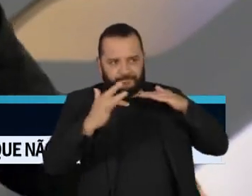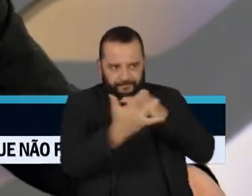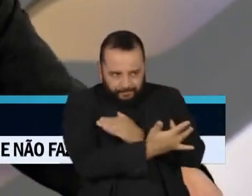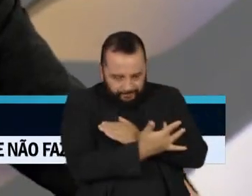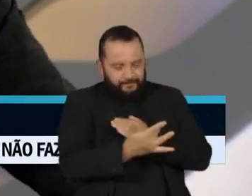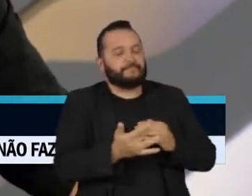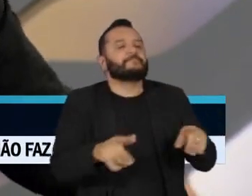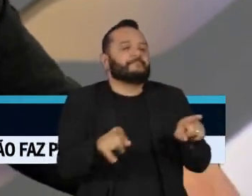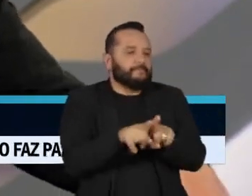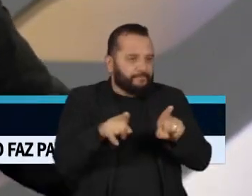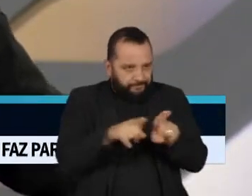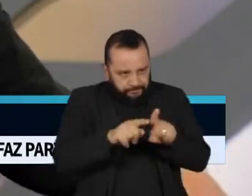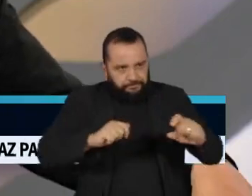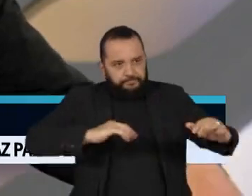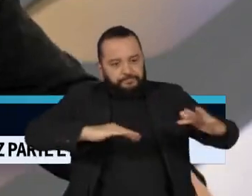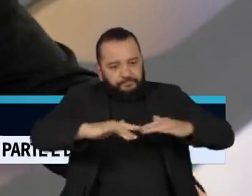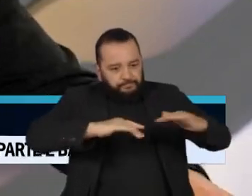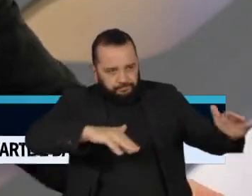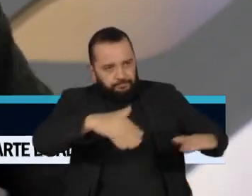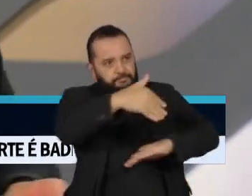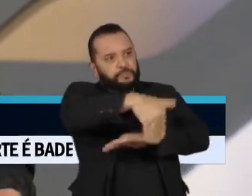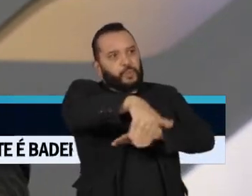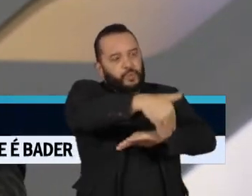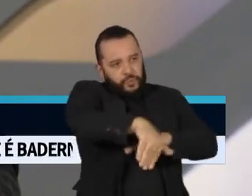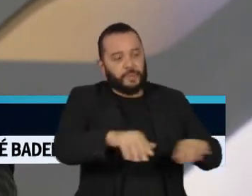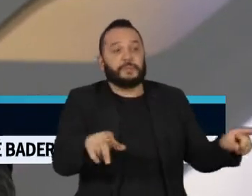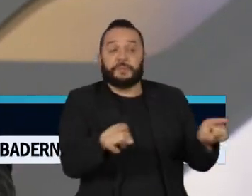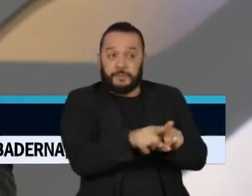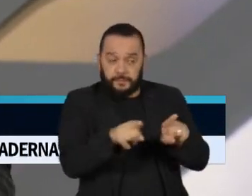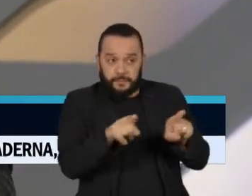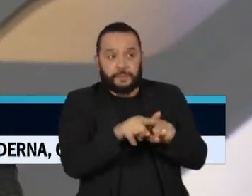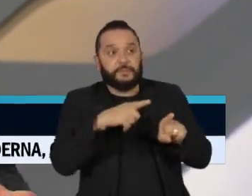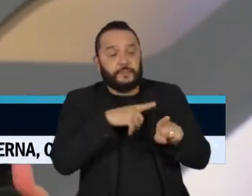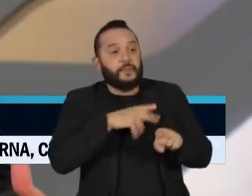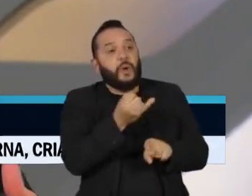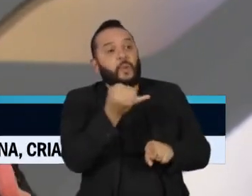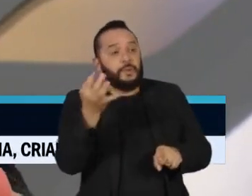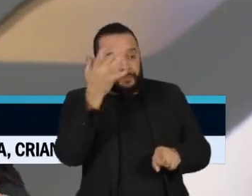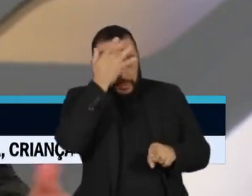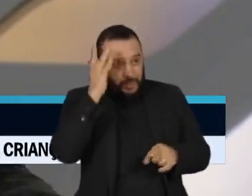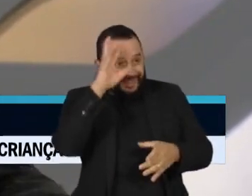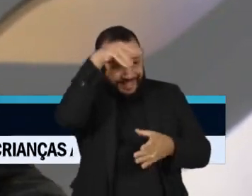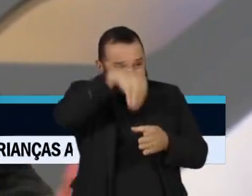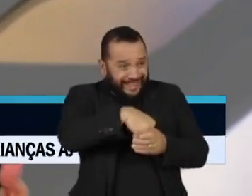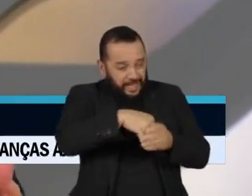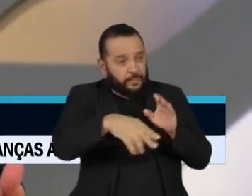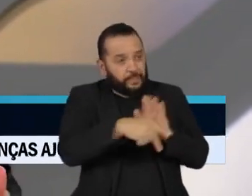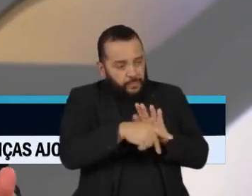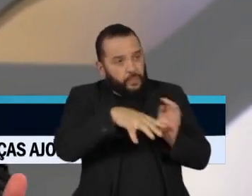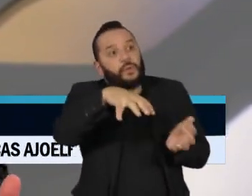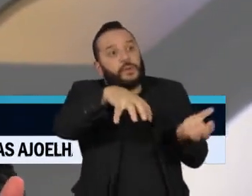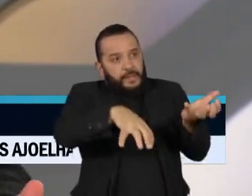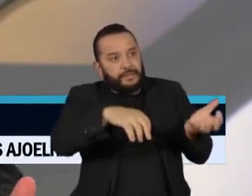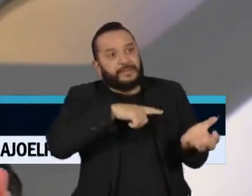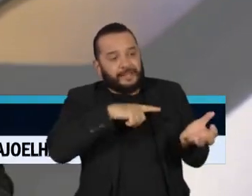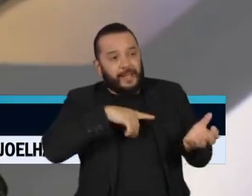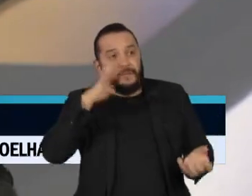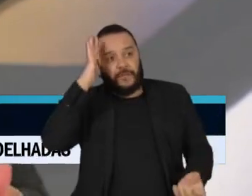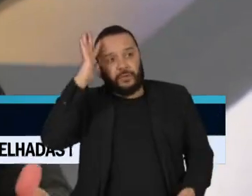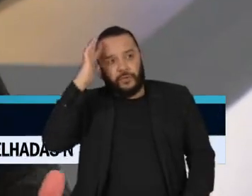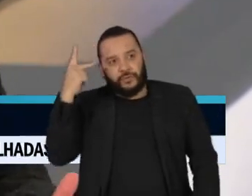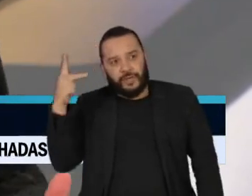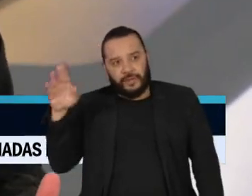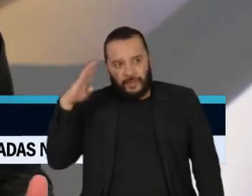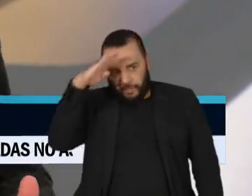ele ainda existe pelos seus poentes políticos dentro do congresso e se como eu disse antes nós não tivemos uma política